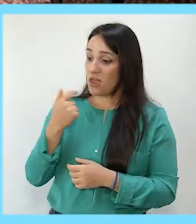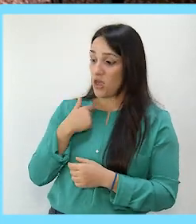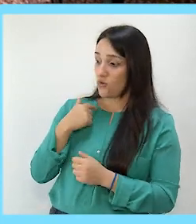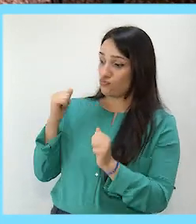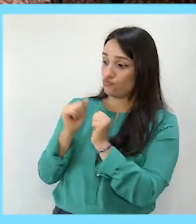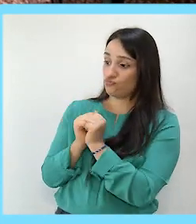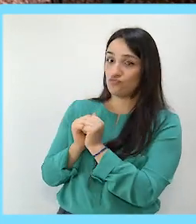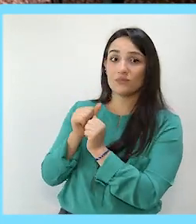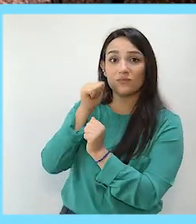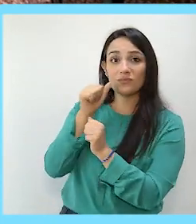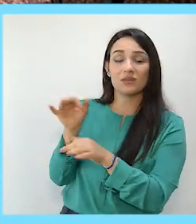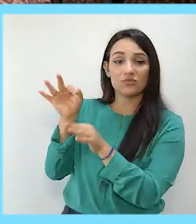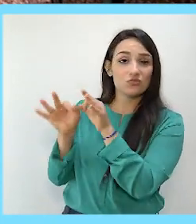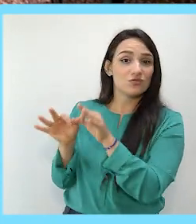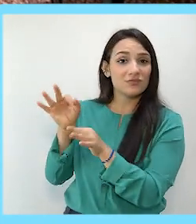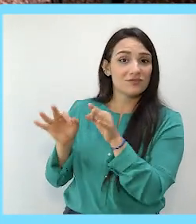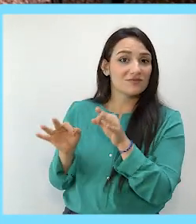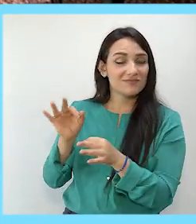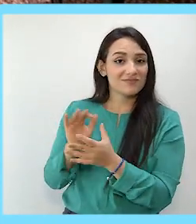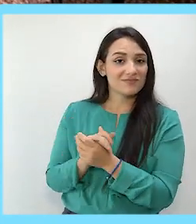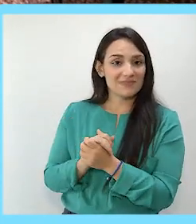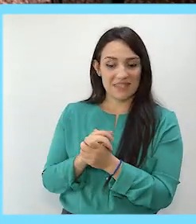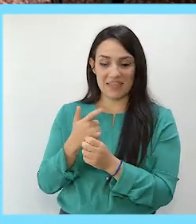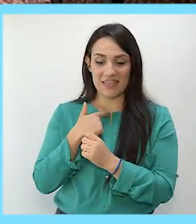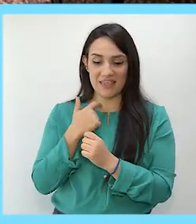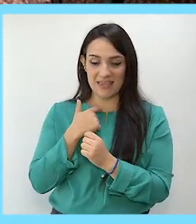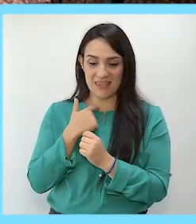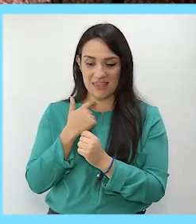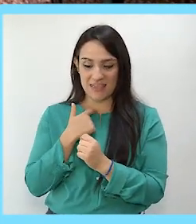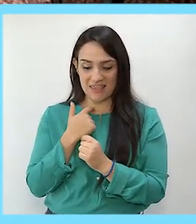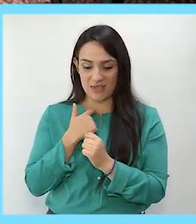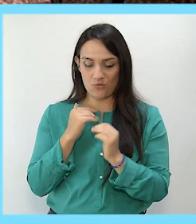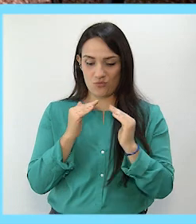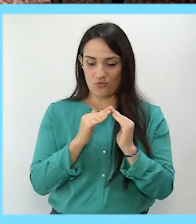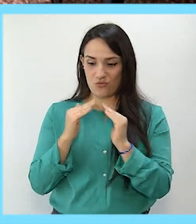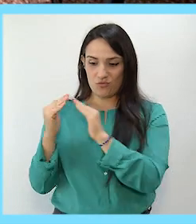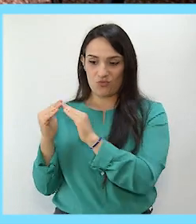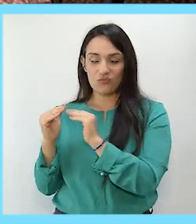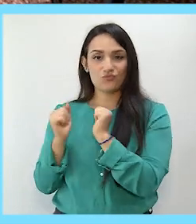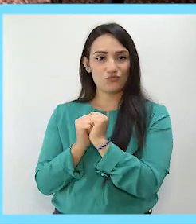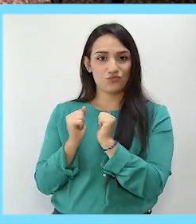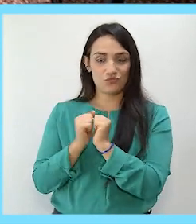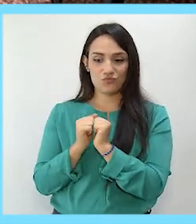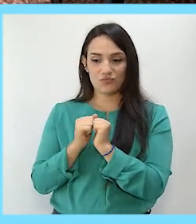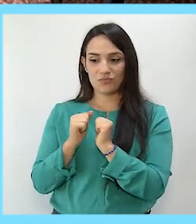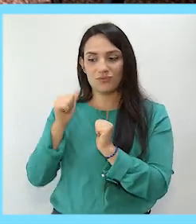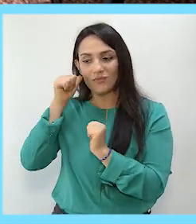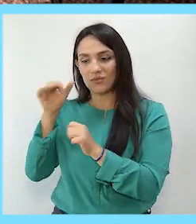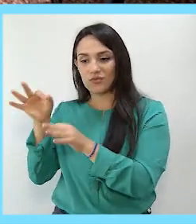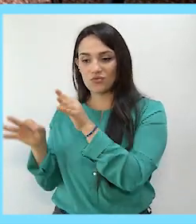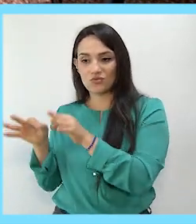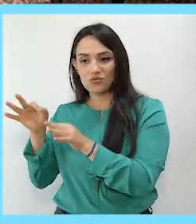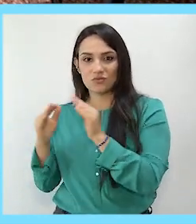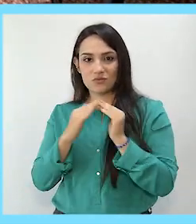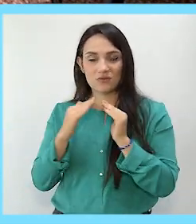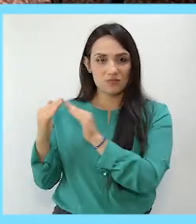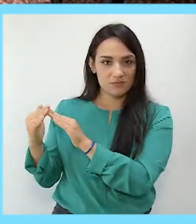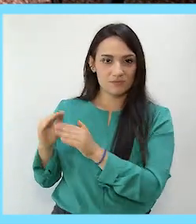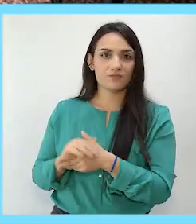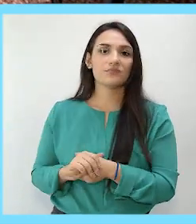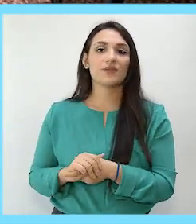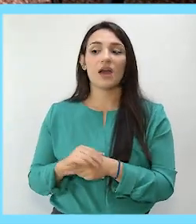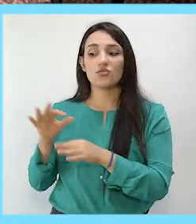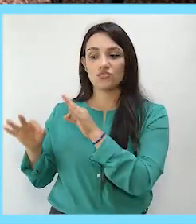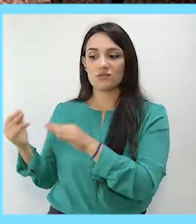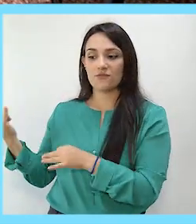porque eu e a juíza, como era uma comarca nova, a gente morava uma ao lado da outra. A juíza é promotora, E aí ela falou, Fabíola, vou marcar